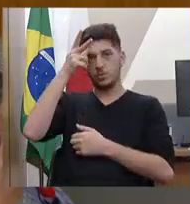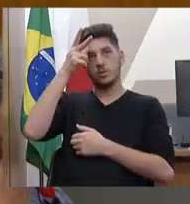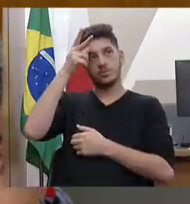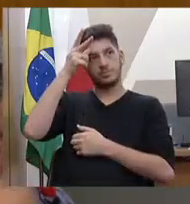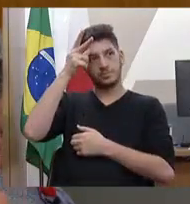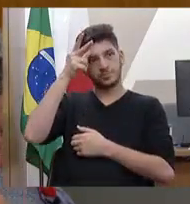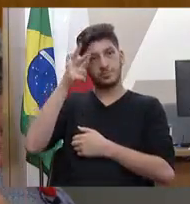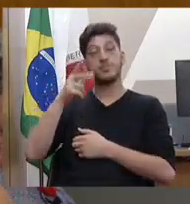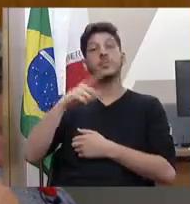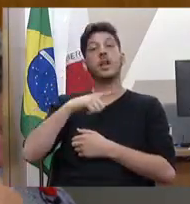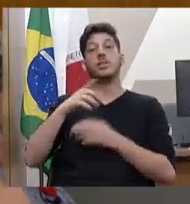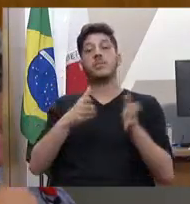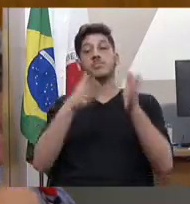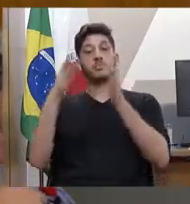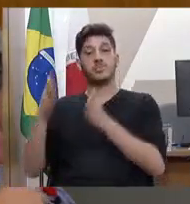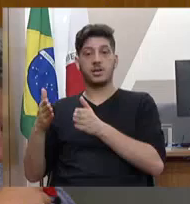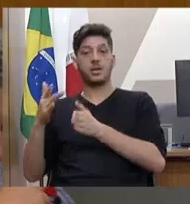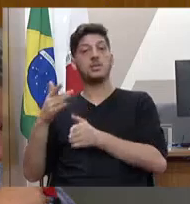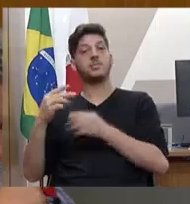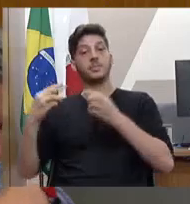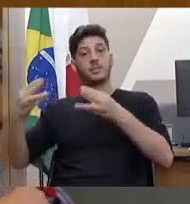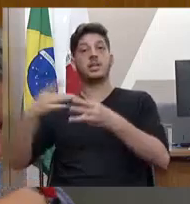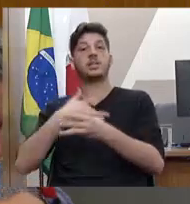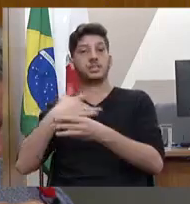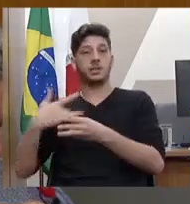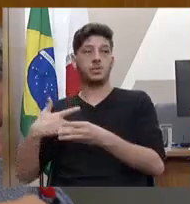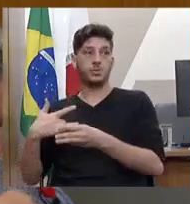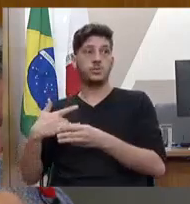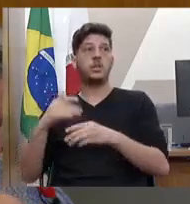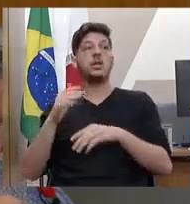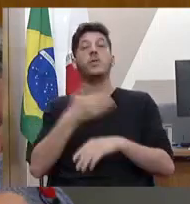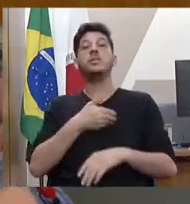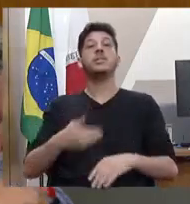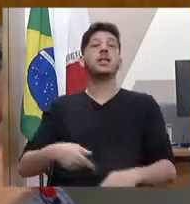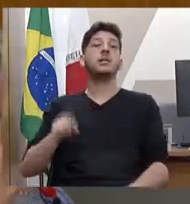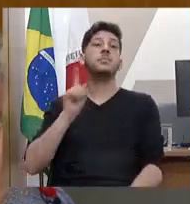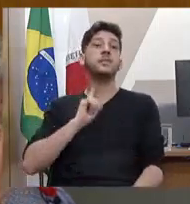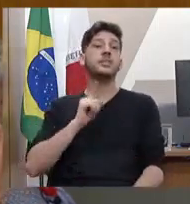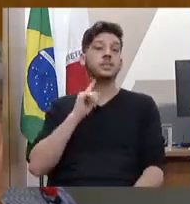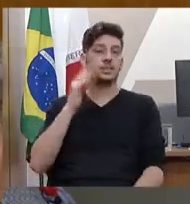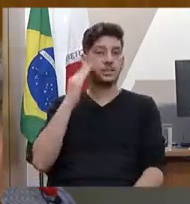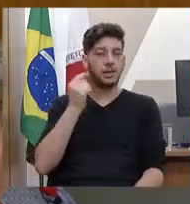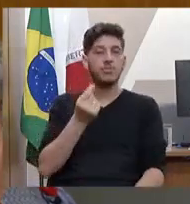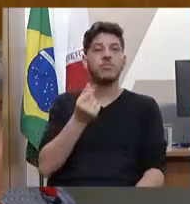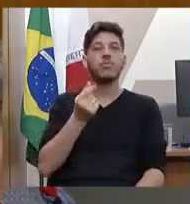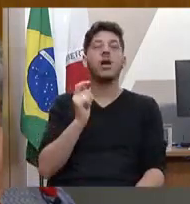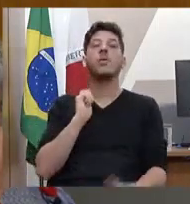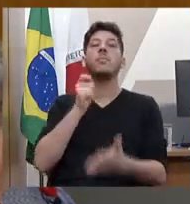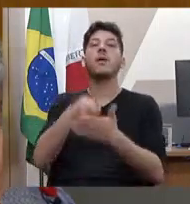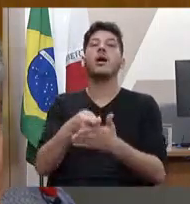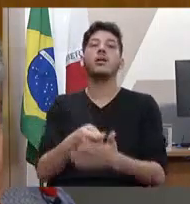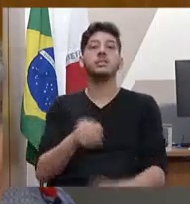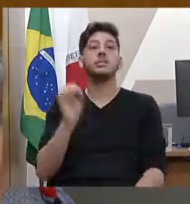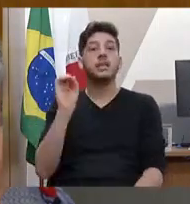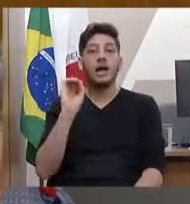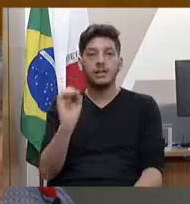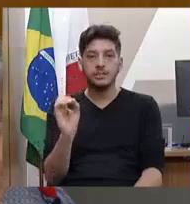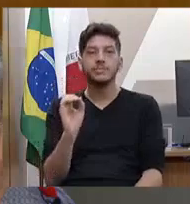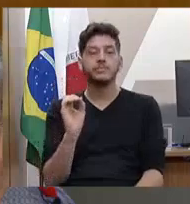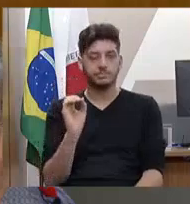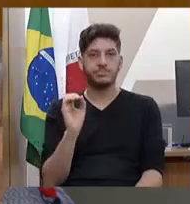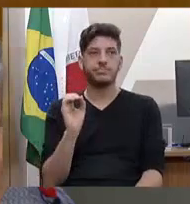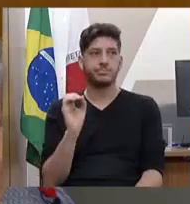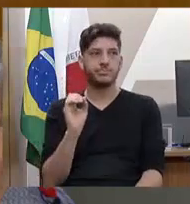do Ministério da Saúde e o estado de Minas Gerais Está com quanto que o estado contribui com nada zero